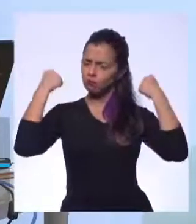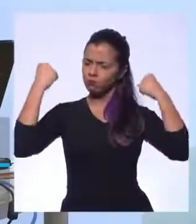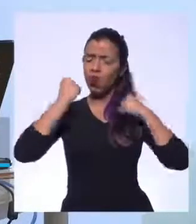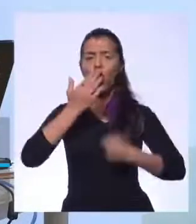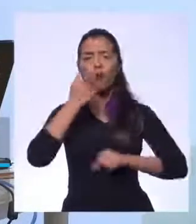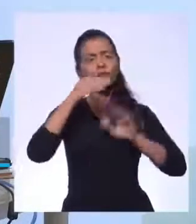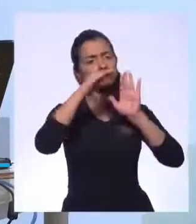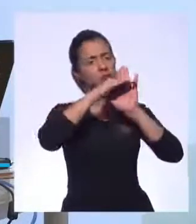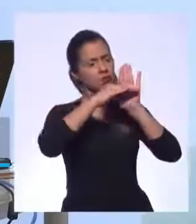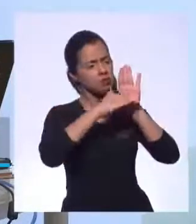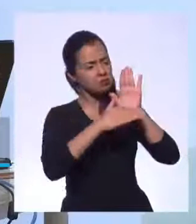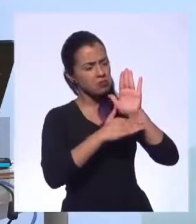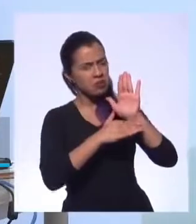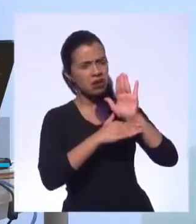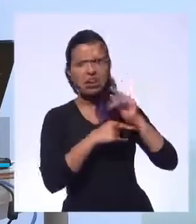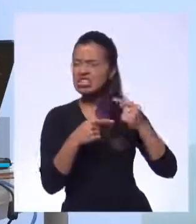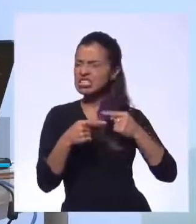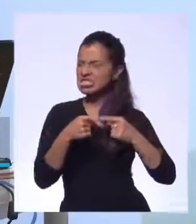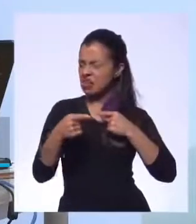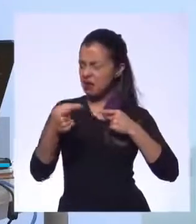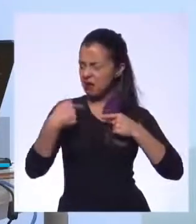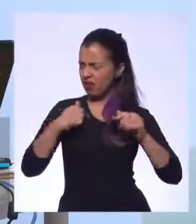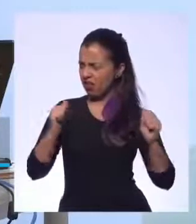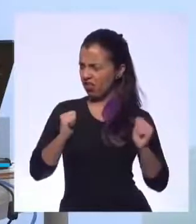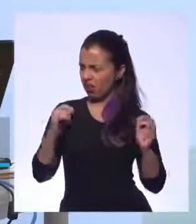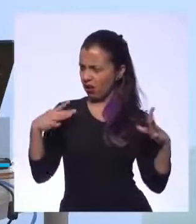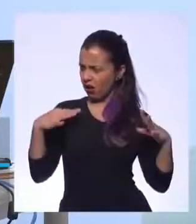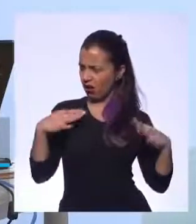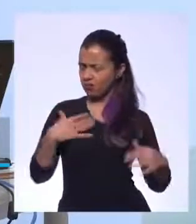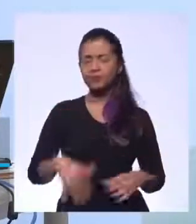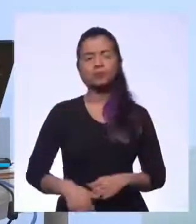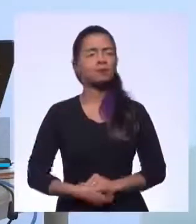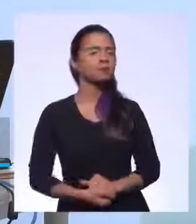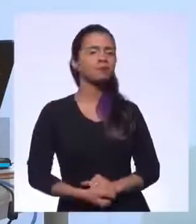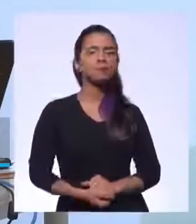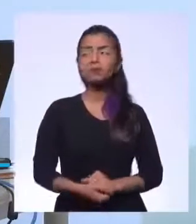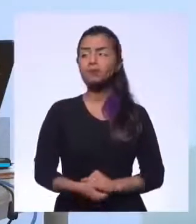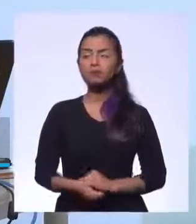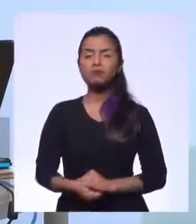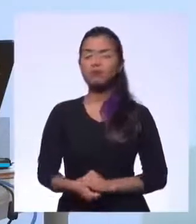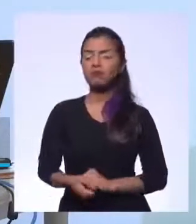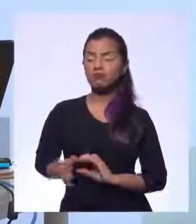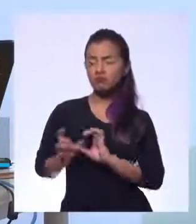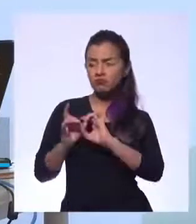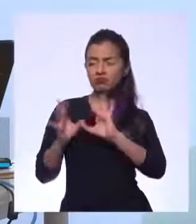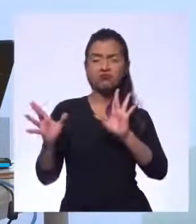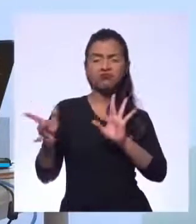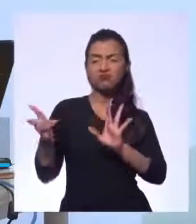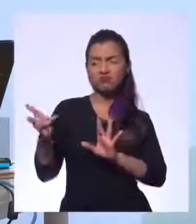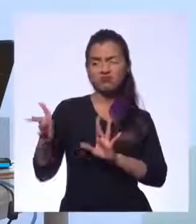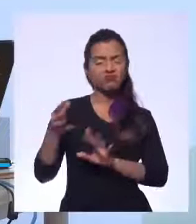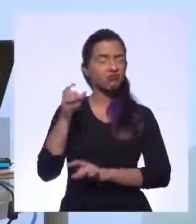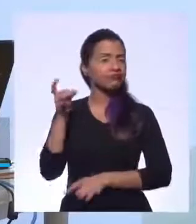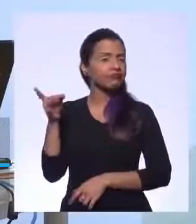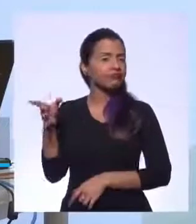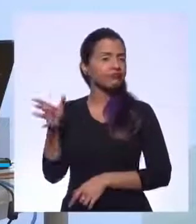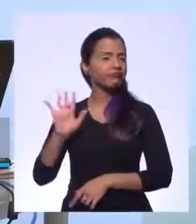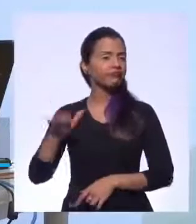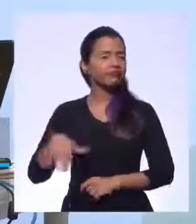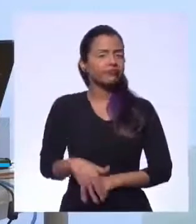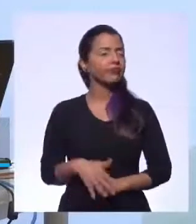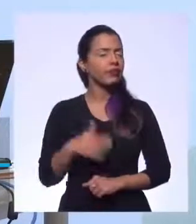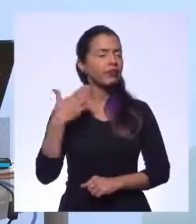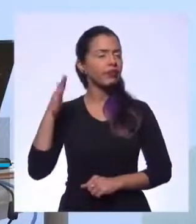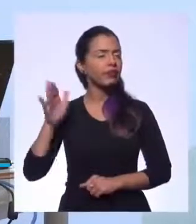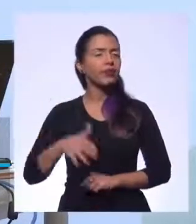equilibrada, semaninha de lucro? Não vou dar ousadia, perder minha classe com esses... deixa pra